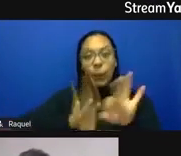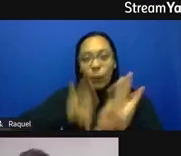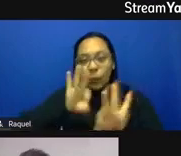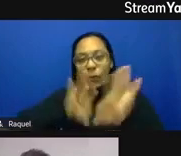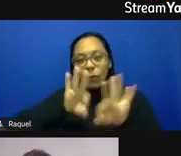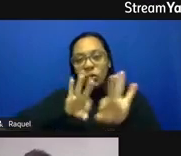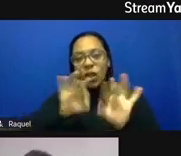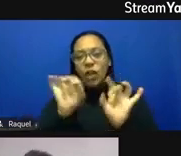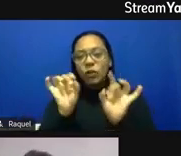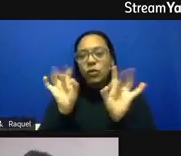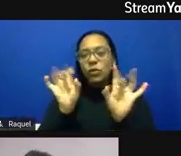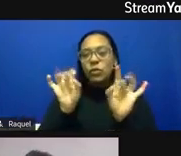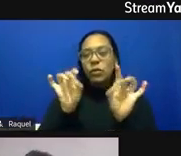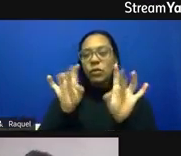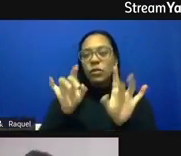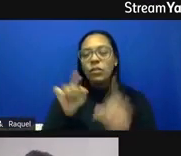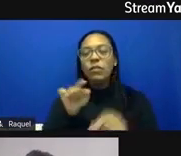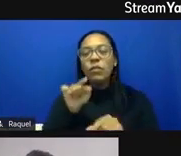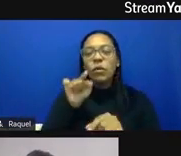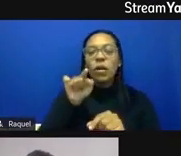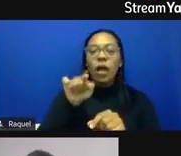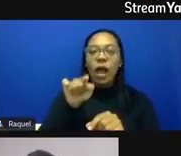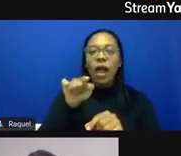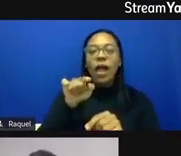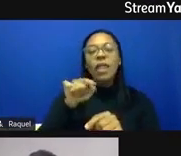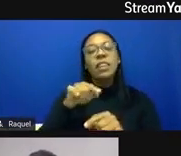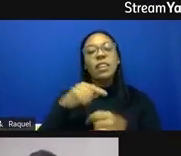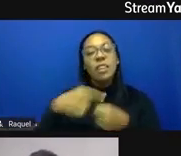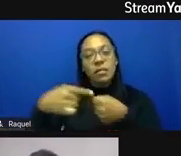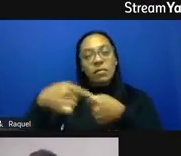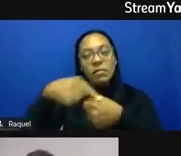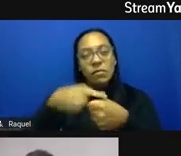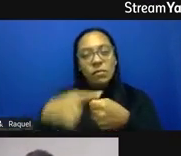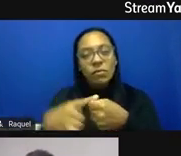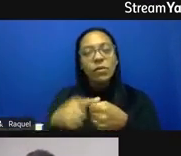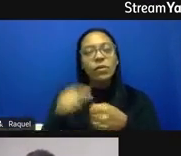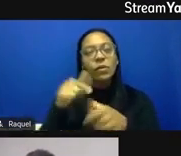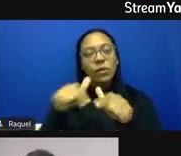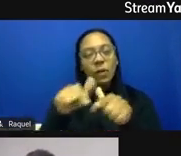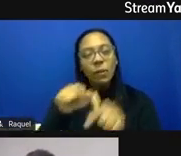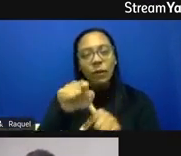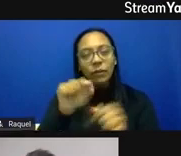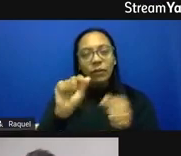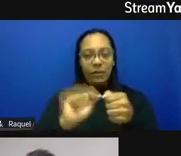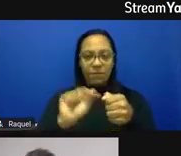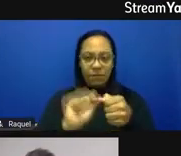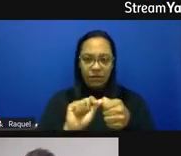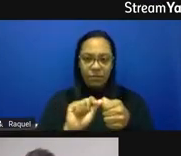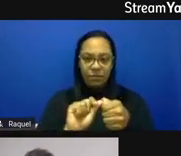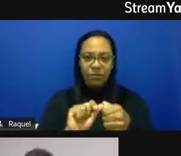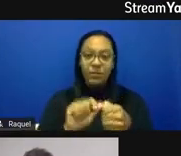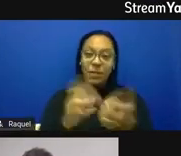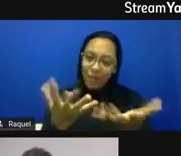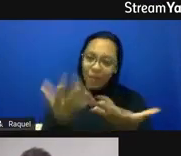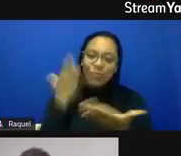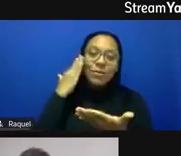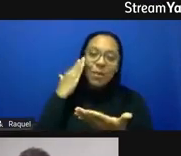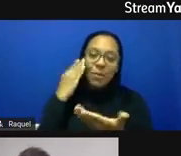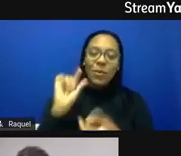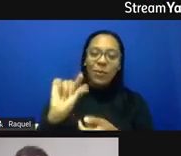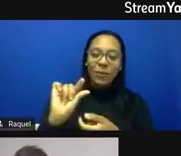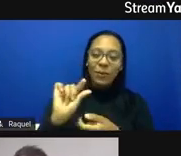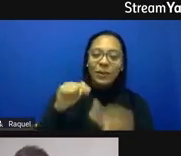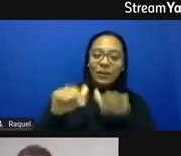esse assunto, enfim, se você puder nos falar um pouquinho mais sobre o trabalho de vocês, vai ser muito interessante.